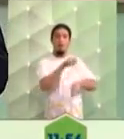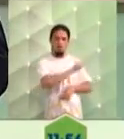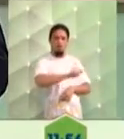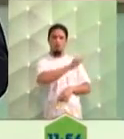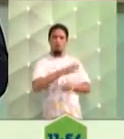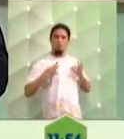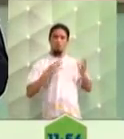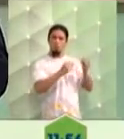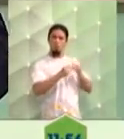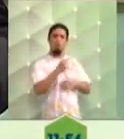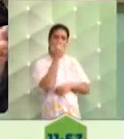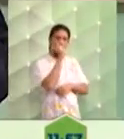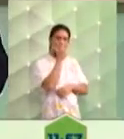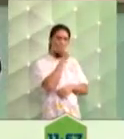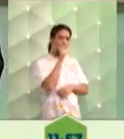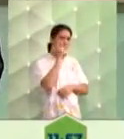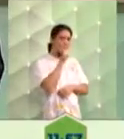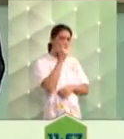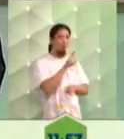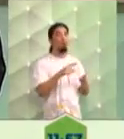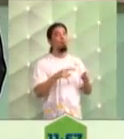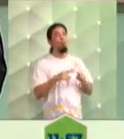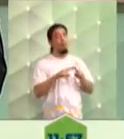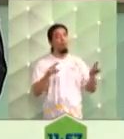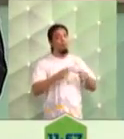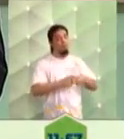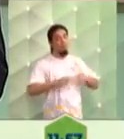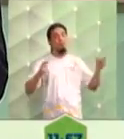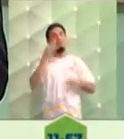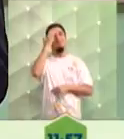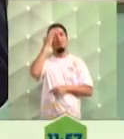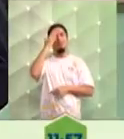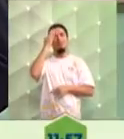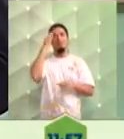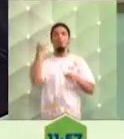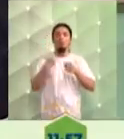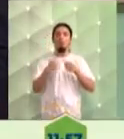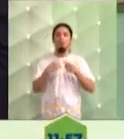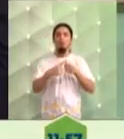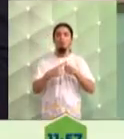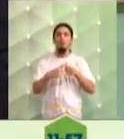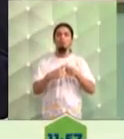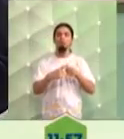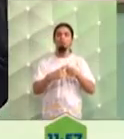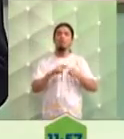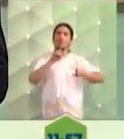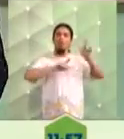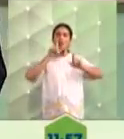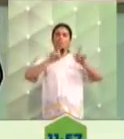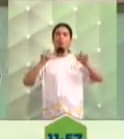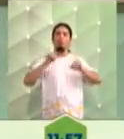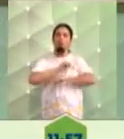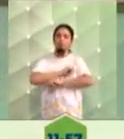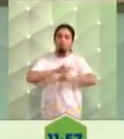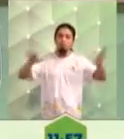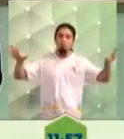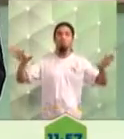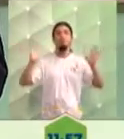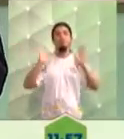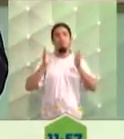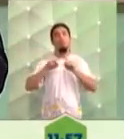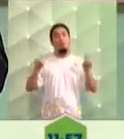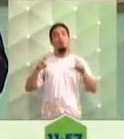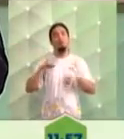maioria está sabendo já, mas é porque o programa tem uma larga audiência, mas nós vamos ligar de um por um, de um